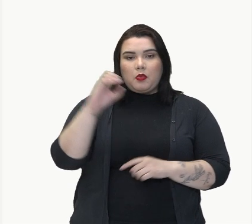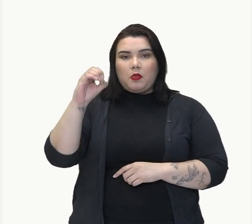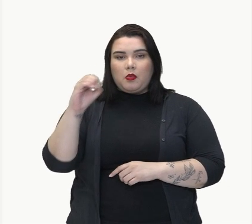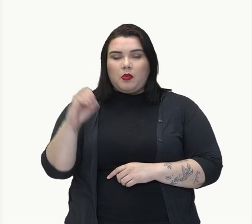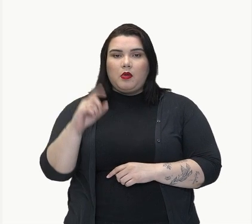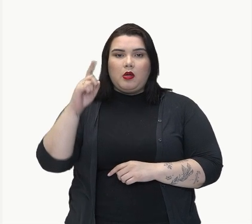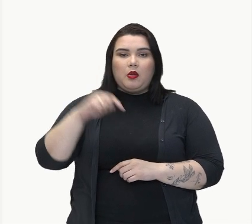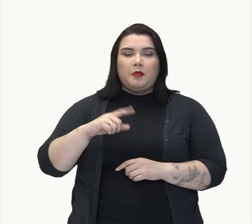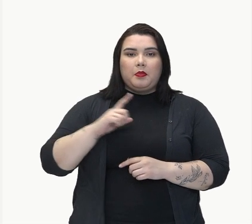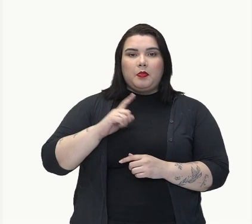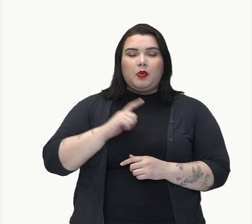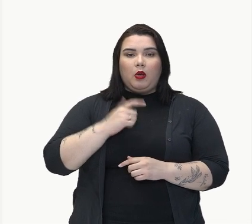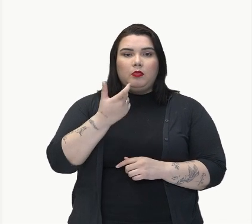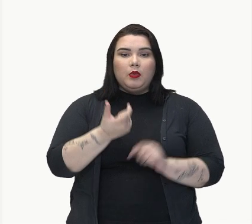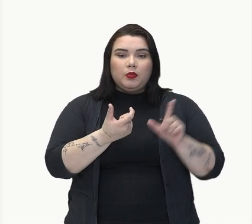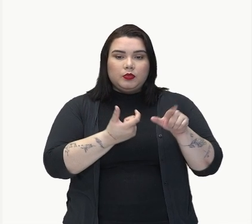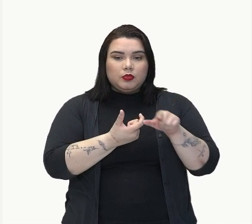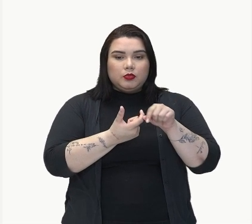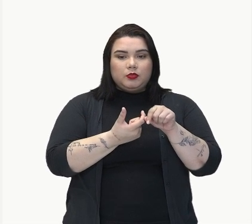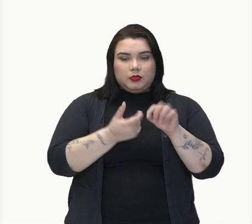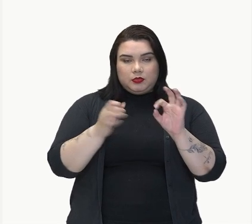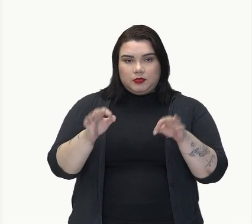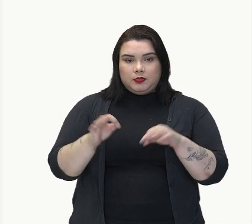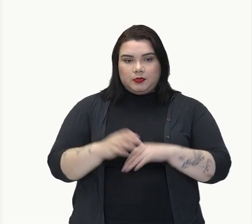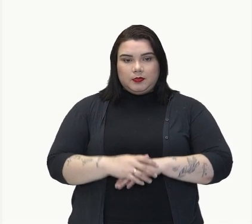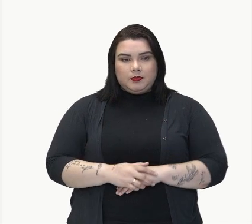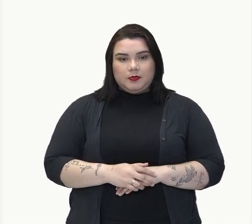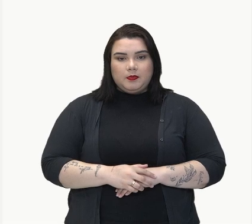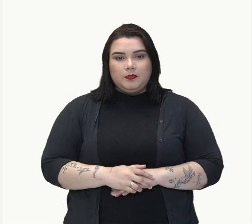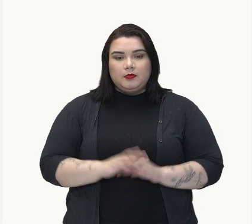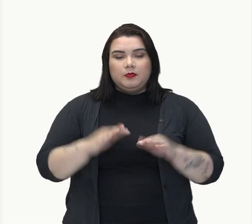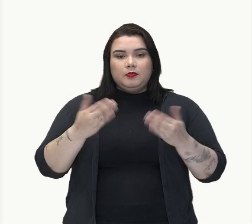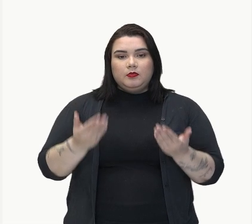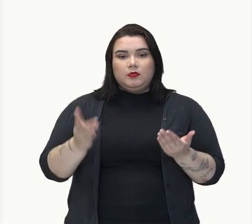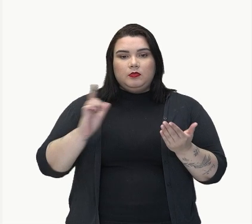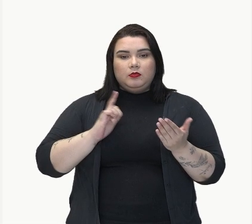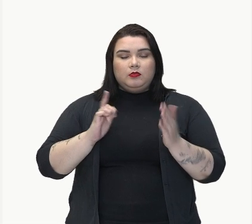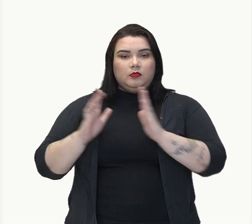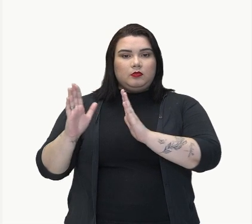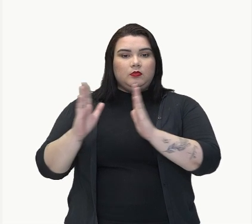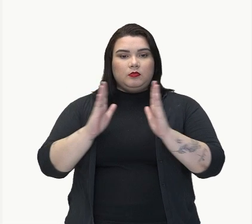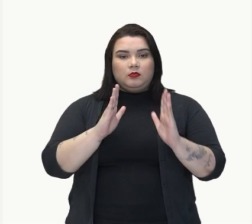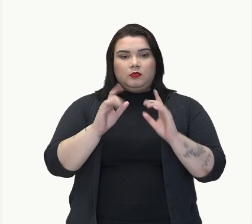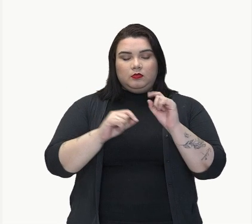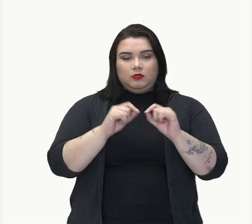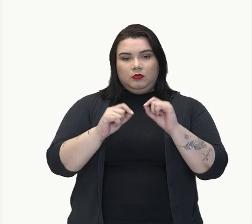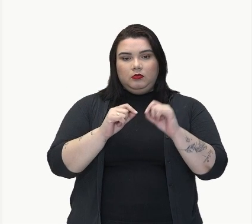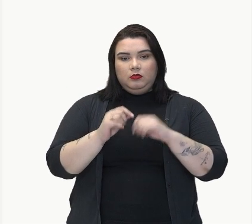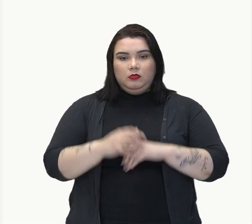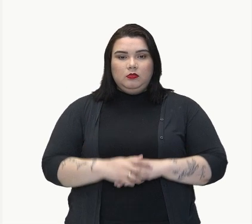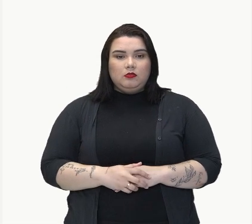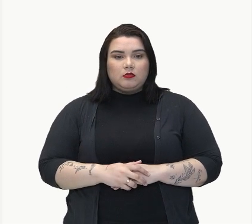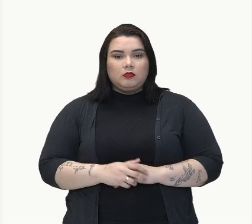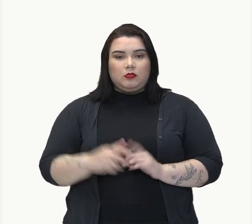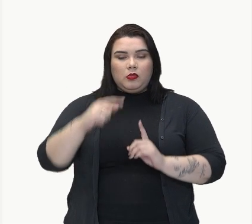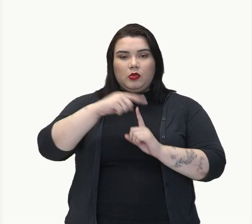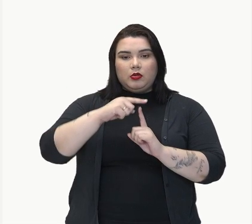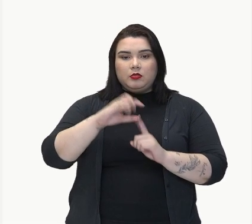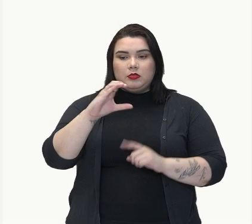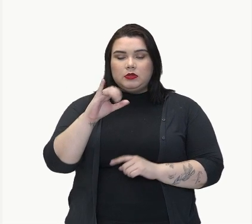o sufixo que ele pertence, né? Aqui eu já tenho um composto cíclico,